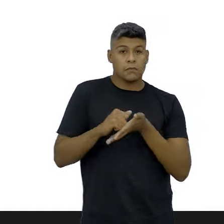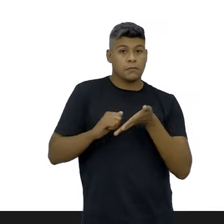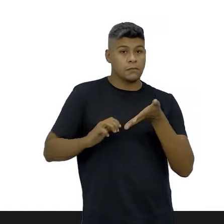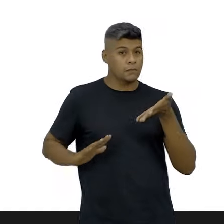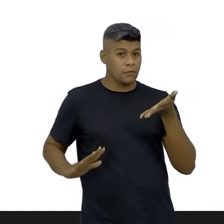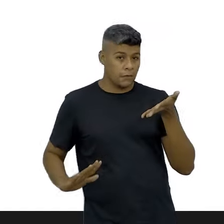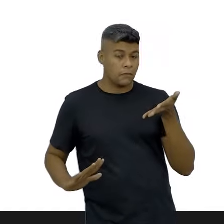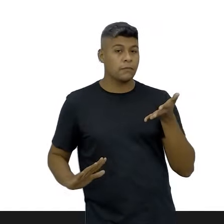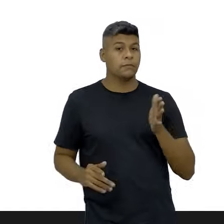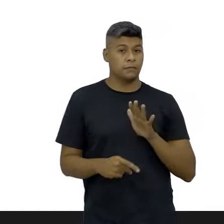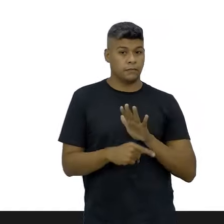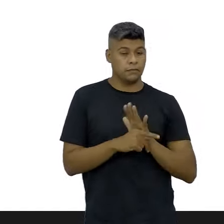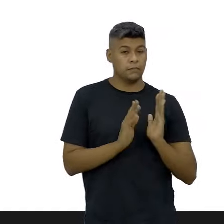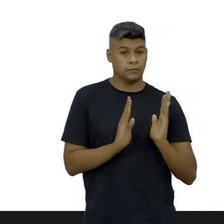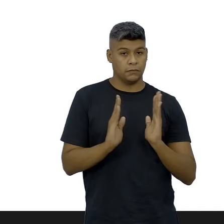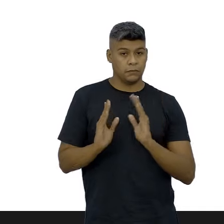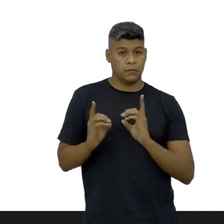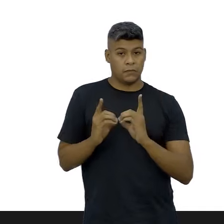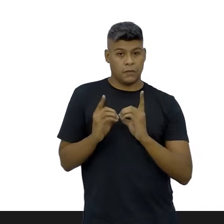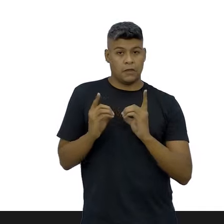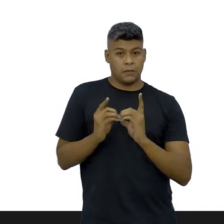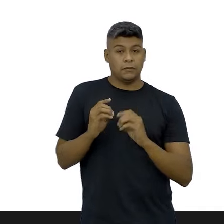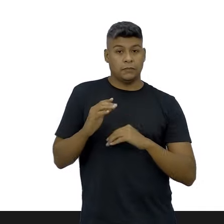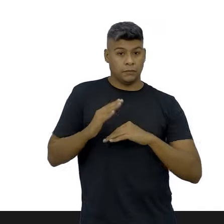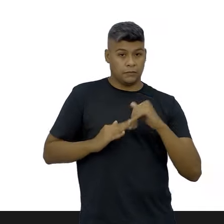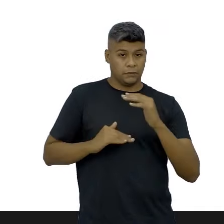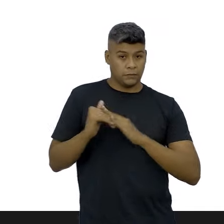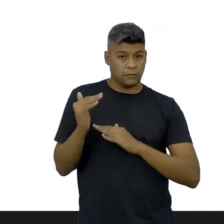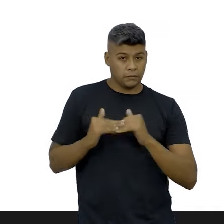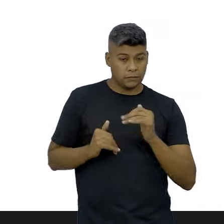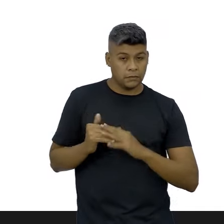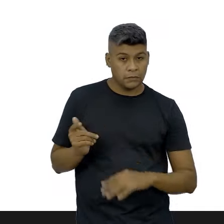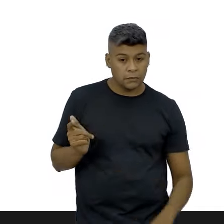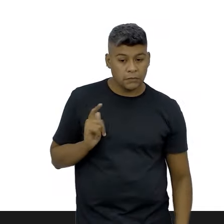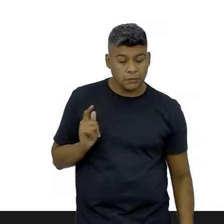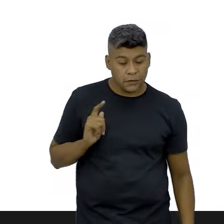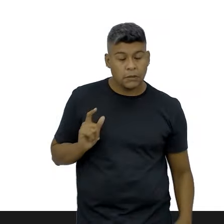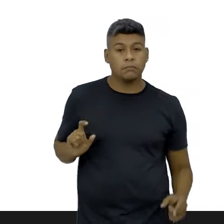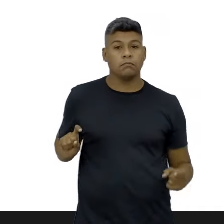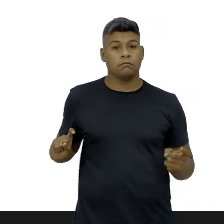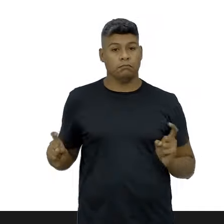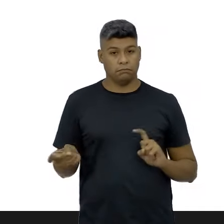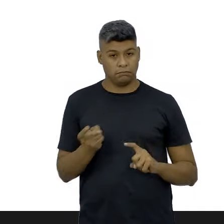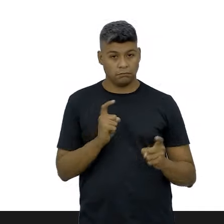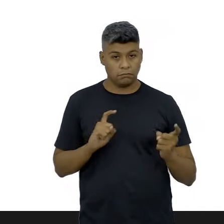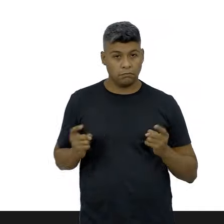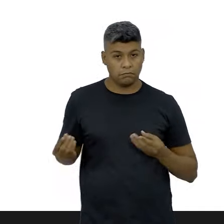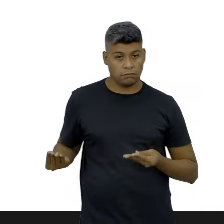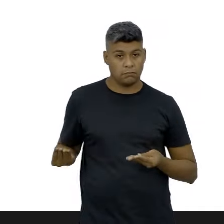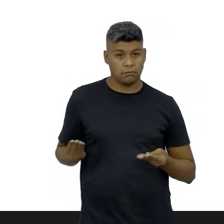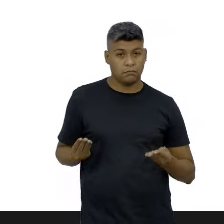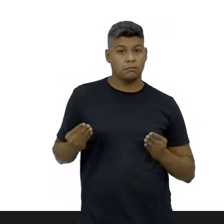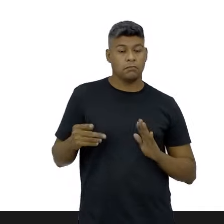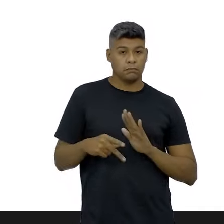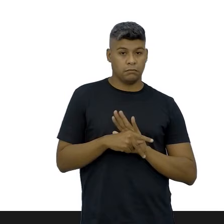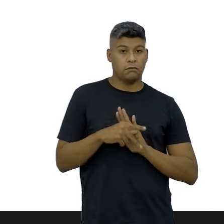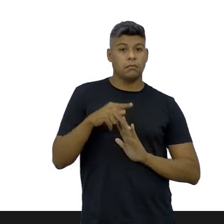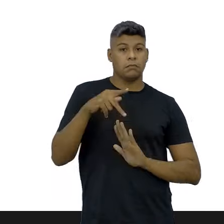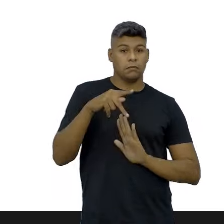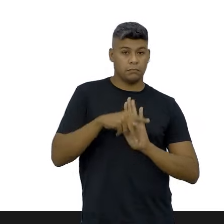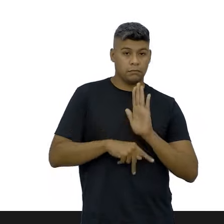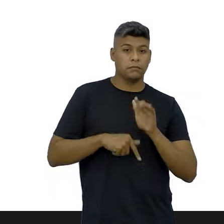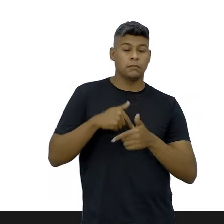propostas na sequência didática a partir das habilidades envolvidas, discutir os encaminhamentos para o planejamento